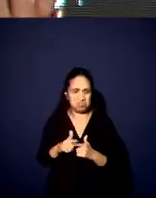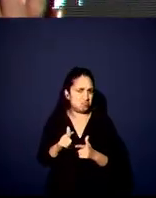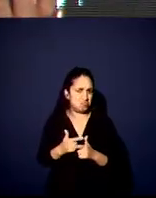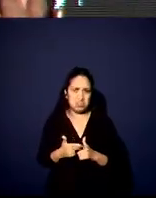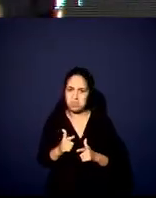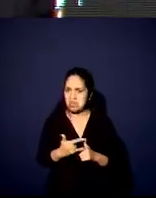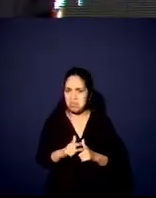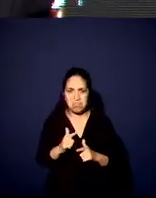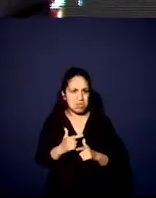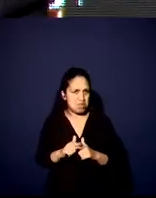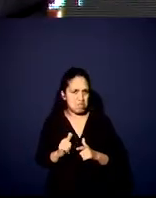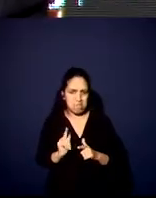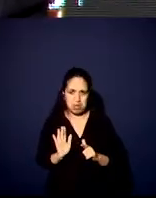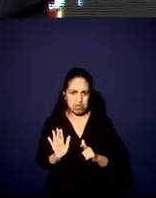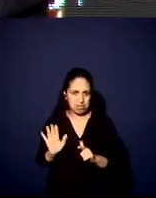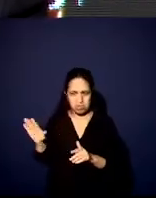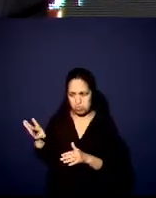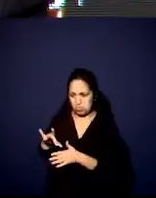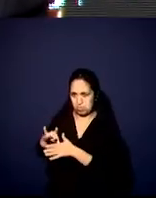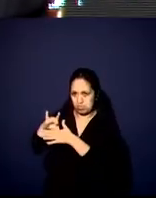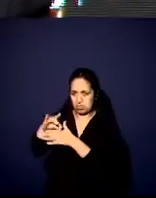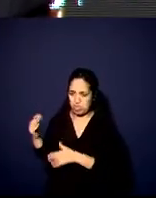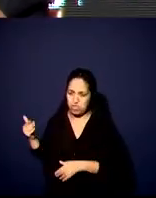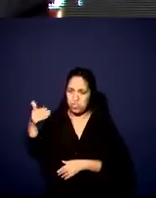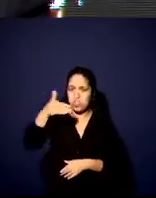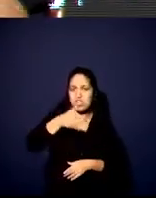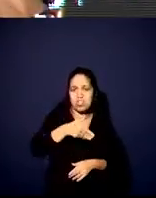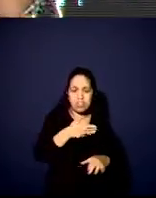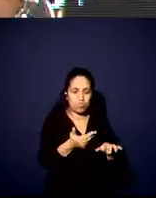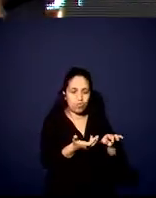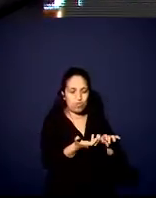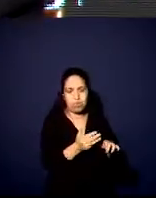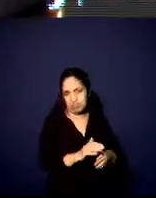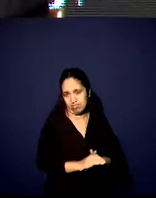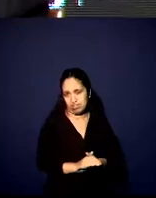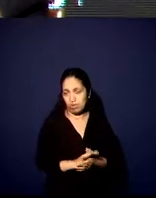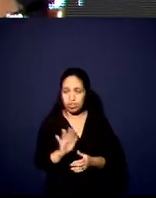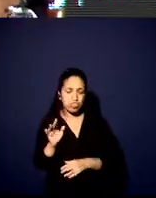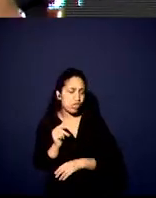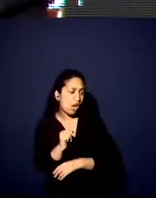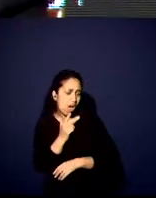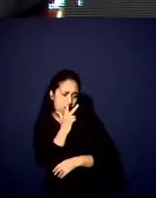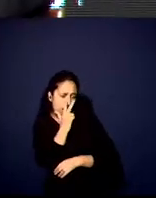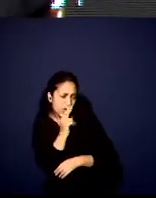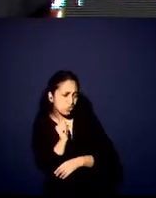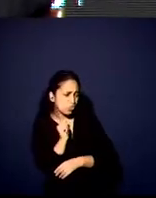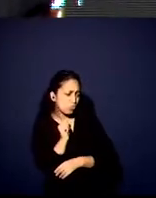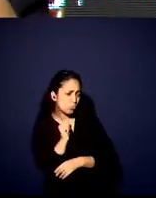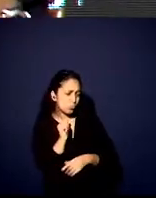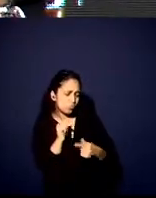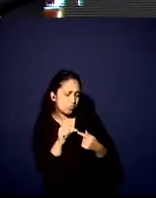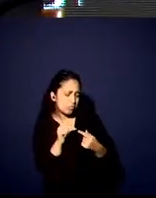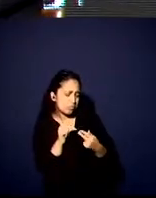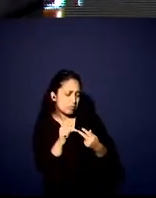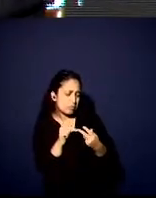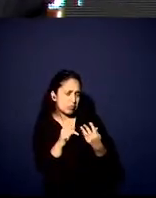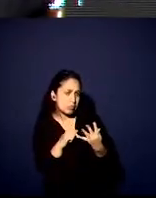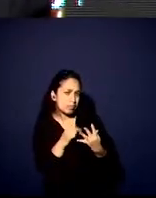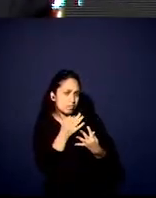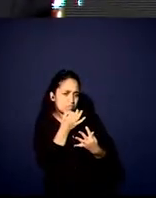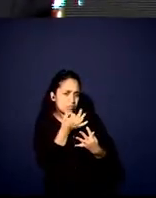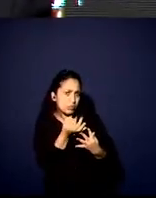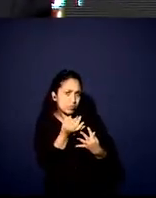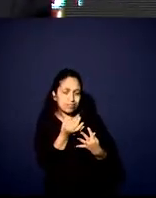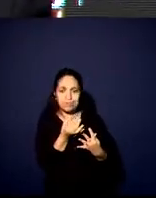do presidente Roberto e o Congresso Nacional Ele só não deve ir por achismo por problemas ideológicos por situações